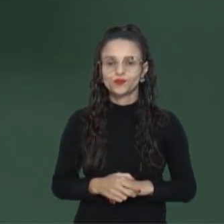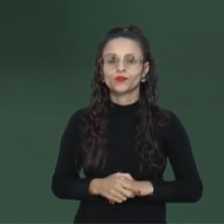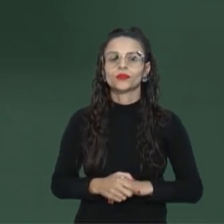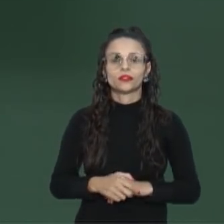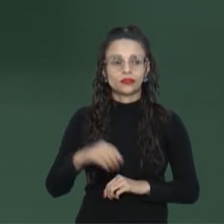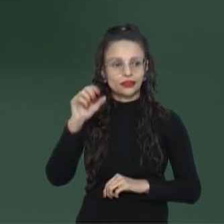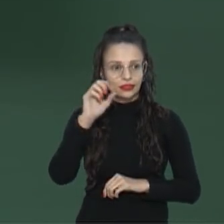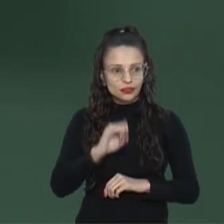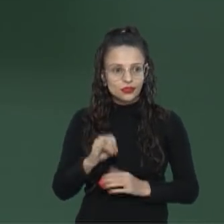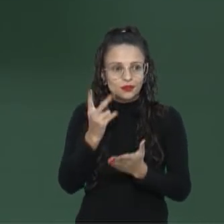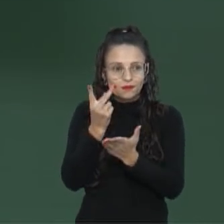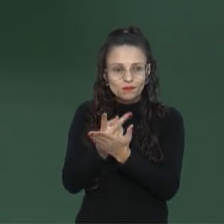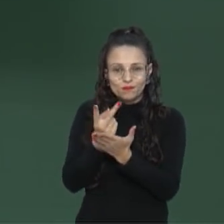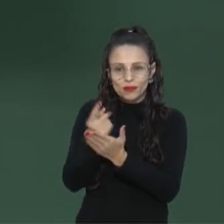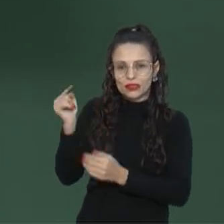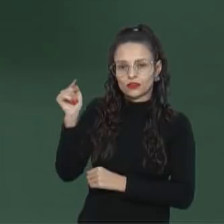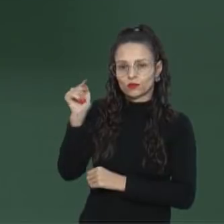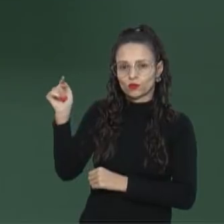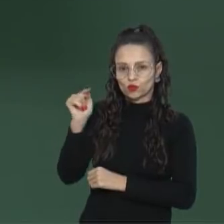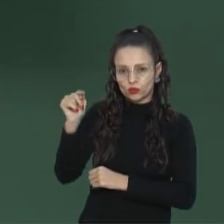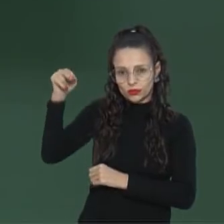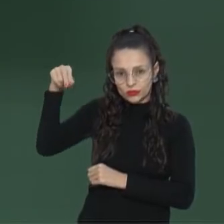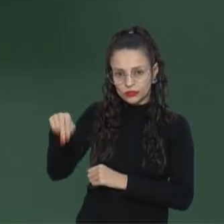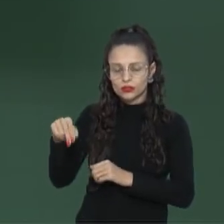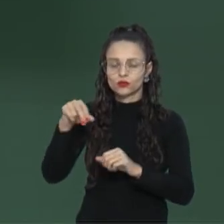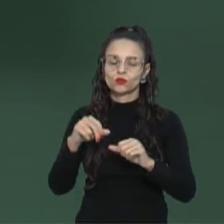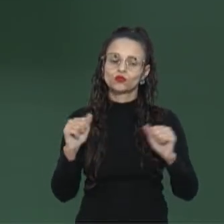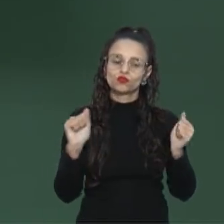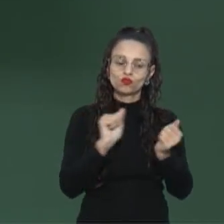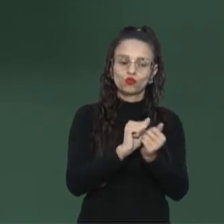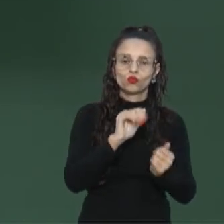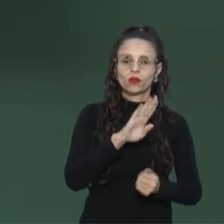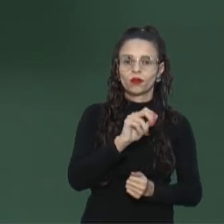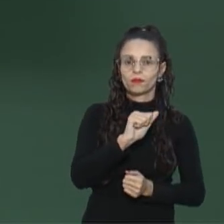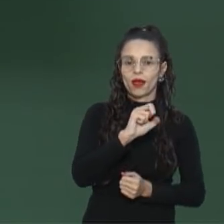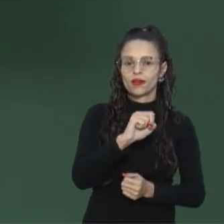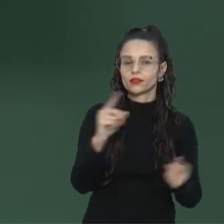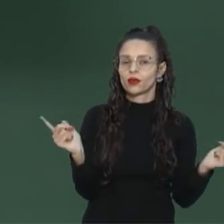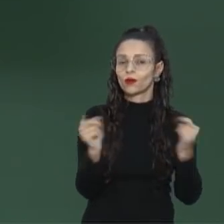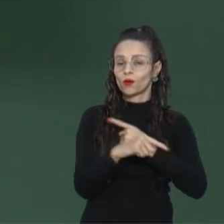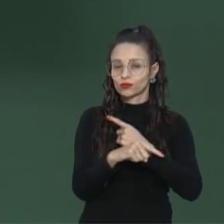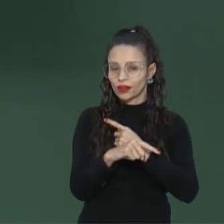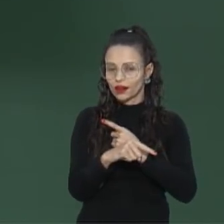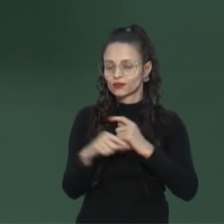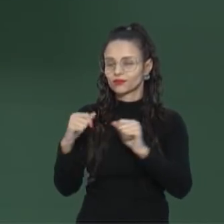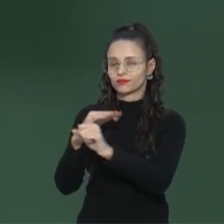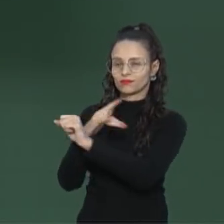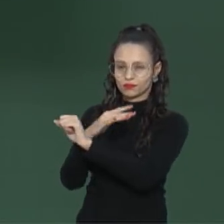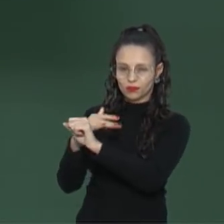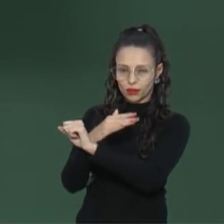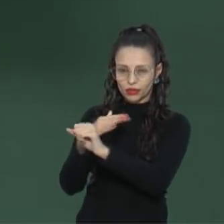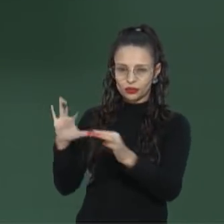de zinco e ponho junto com uma base, ele faz o contrário, ele se comporta como ácido. E interagindo com o hidrônio, o